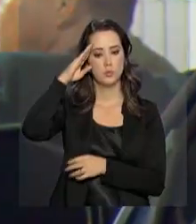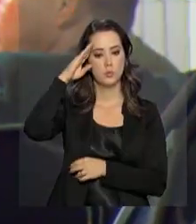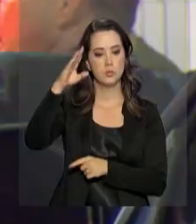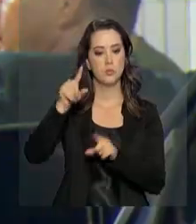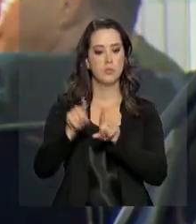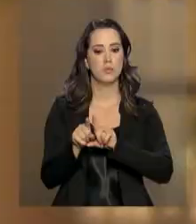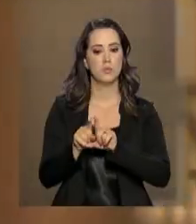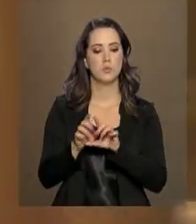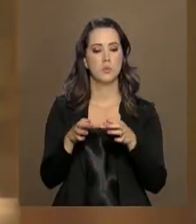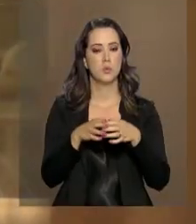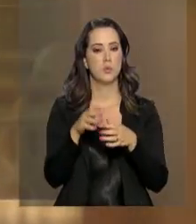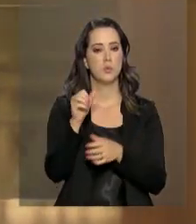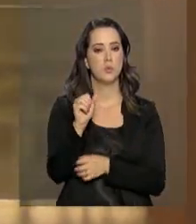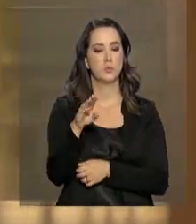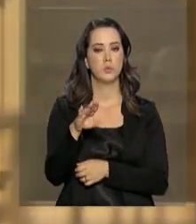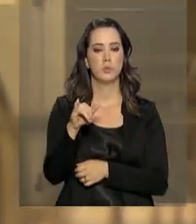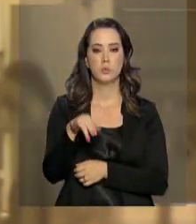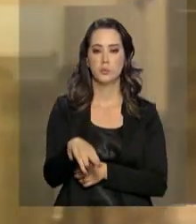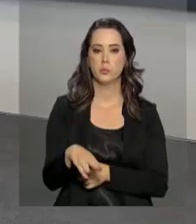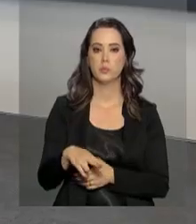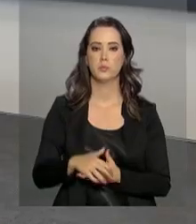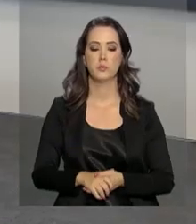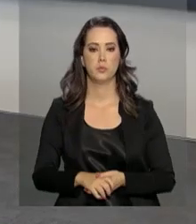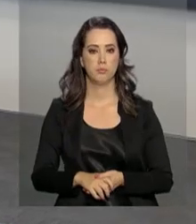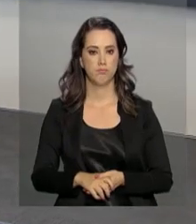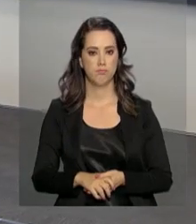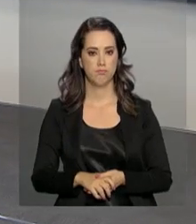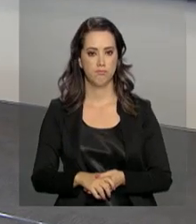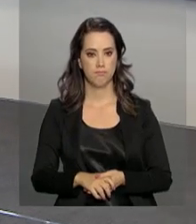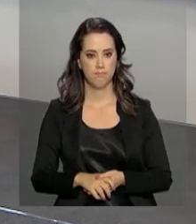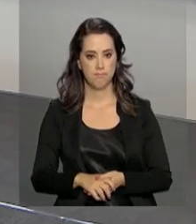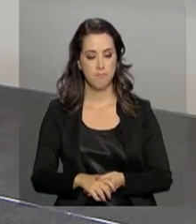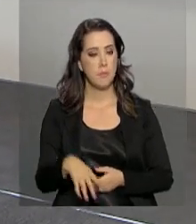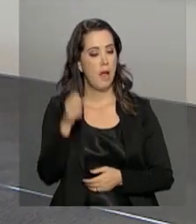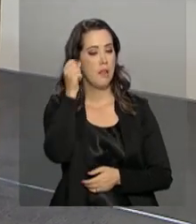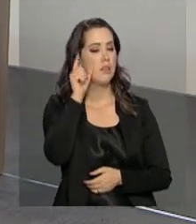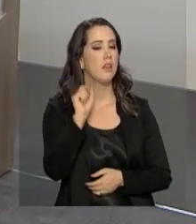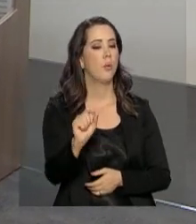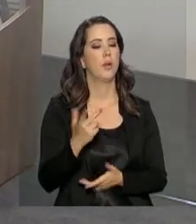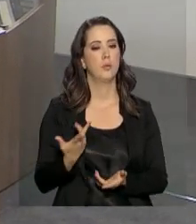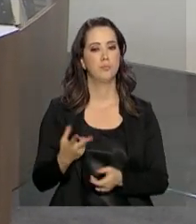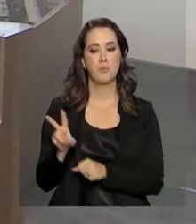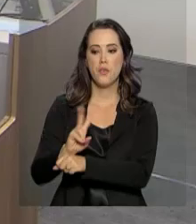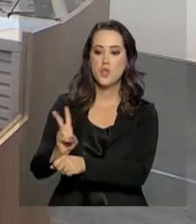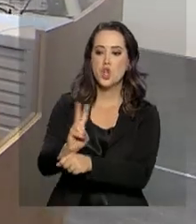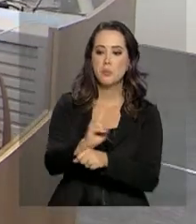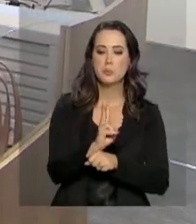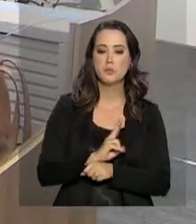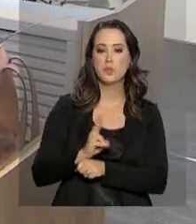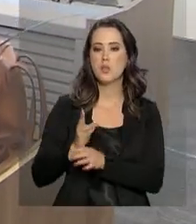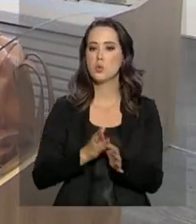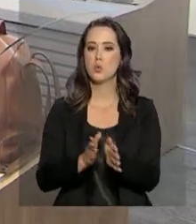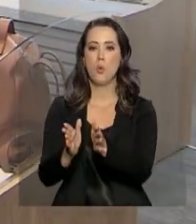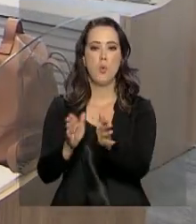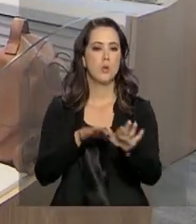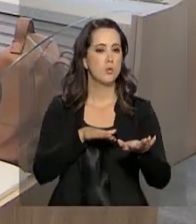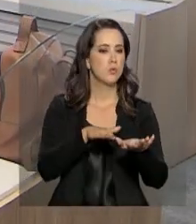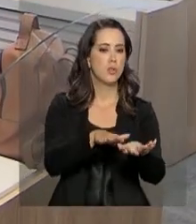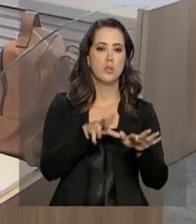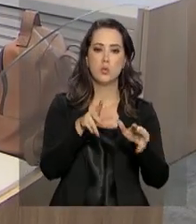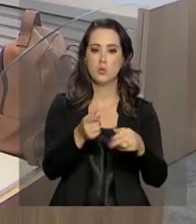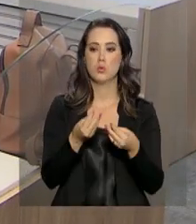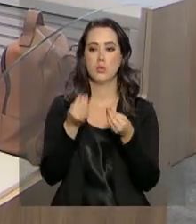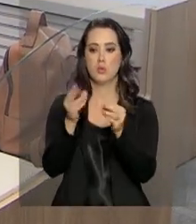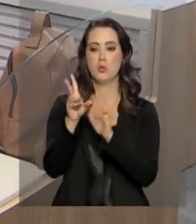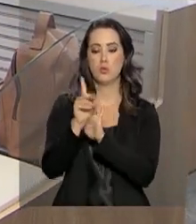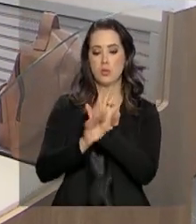a gente brasileira de inteligência a ideia do centro é monitorar o policiamento das ruas e do trânsito e assim garantir o